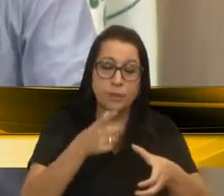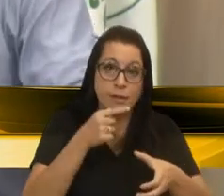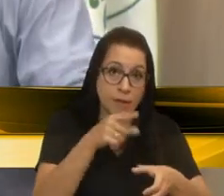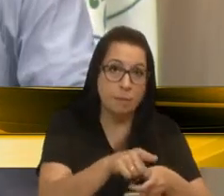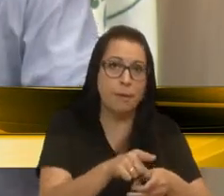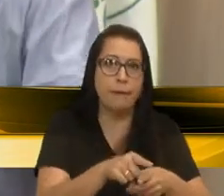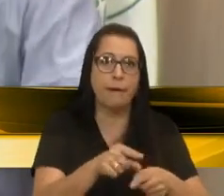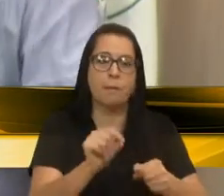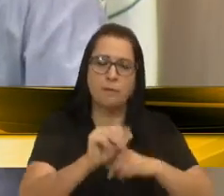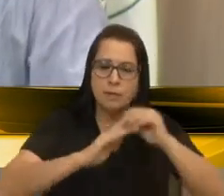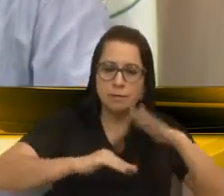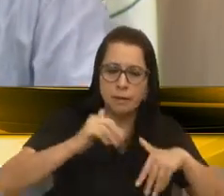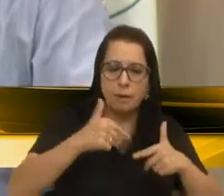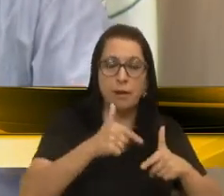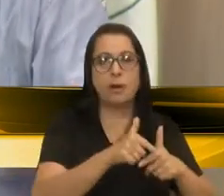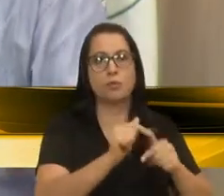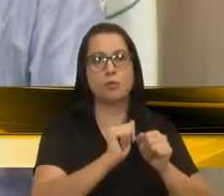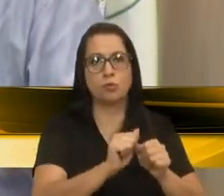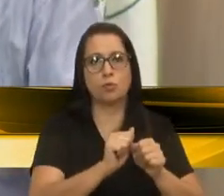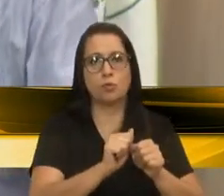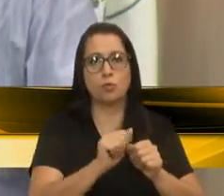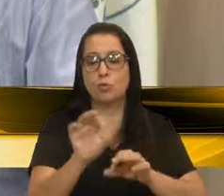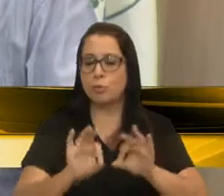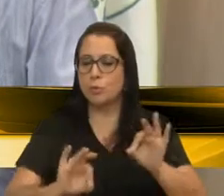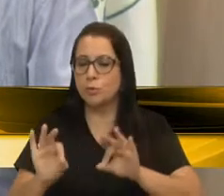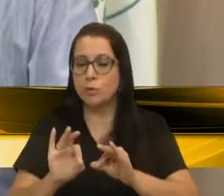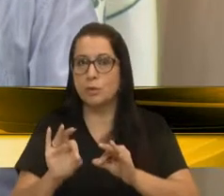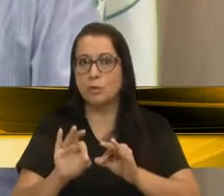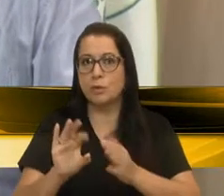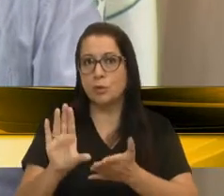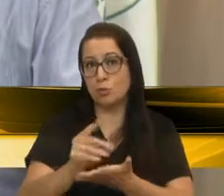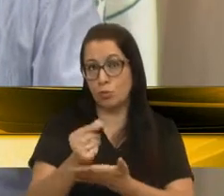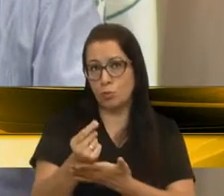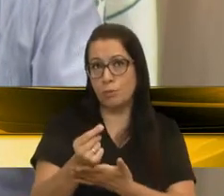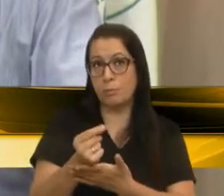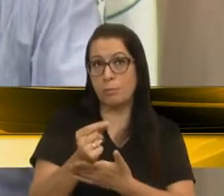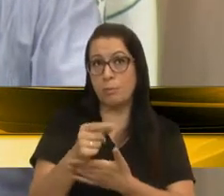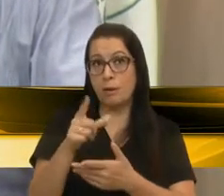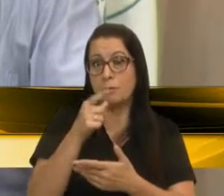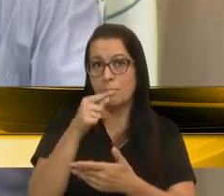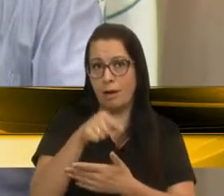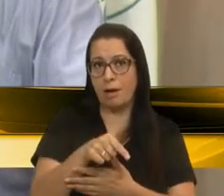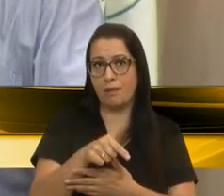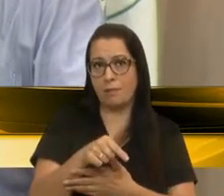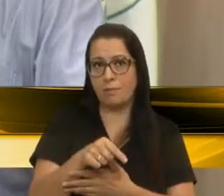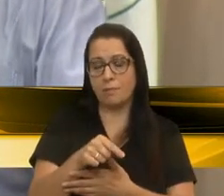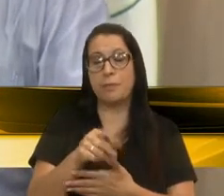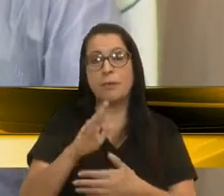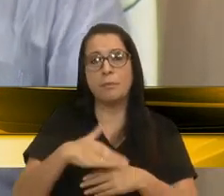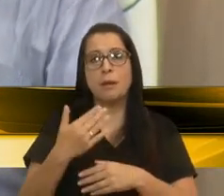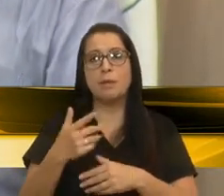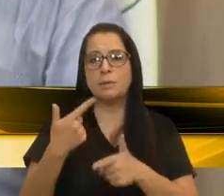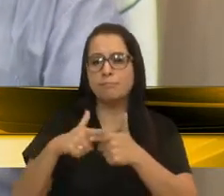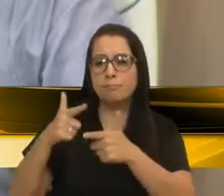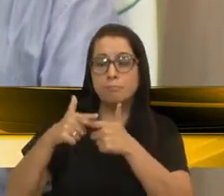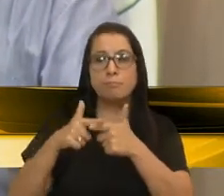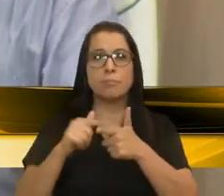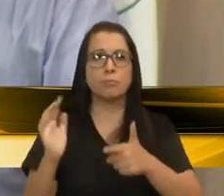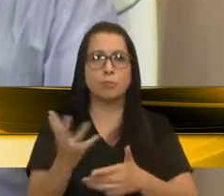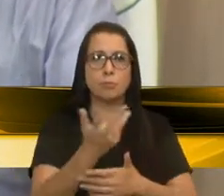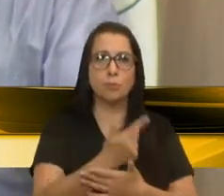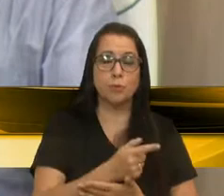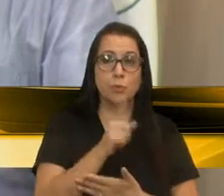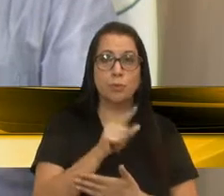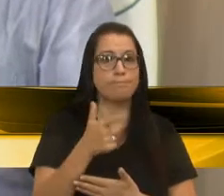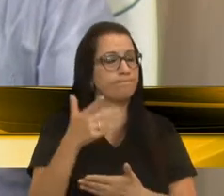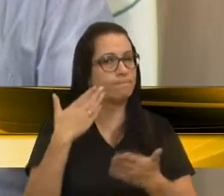serem executadas, a nível do plano diretor de recursos hídricos. E eu diria que a principal e a mais problemática de todas é,